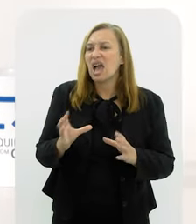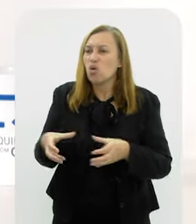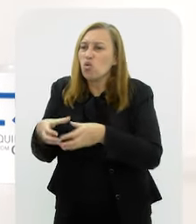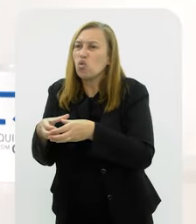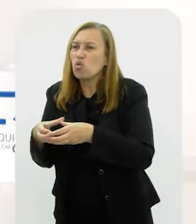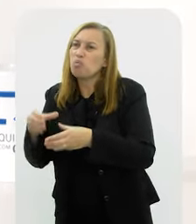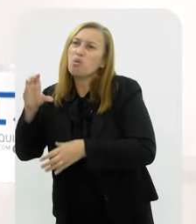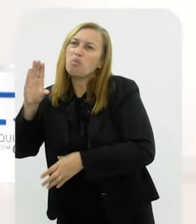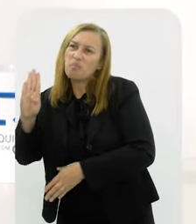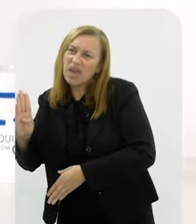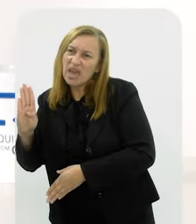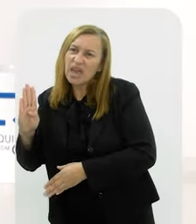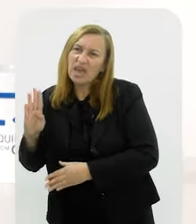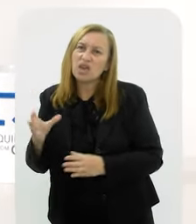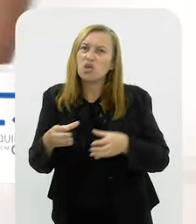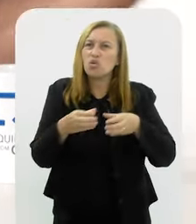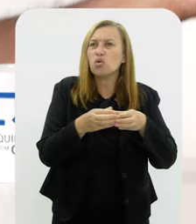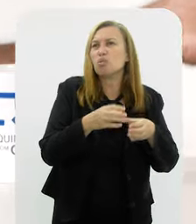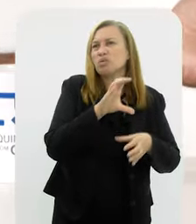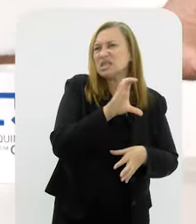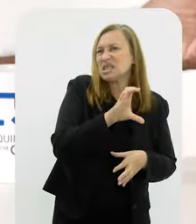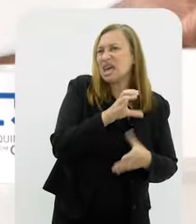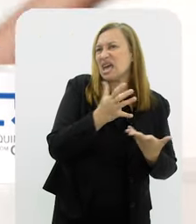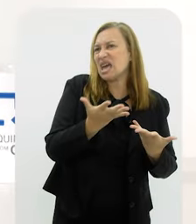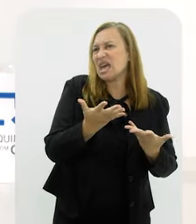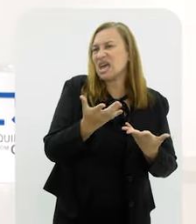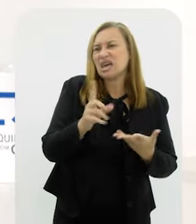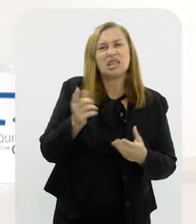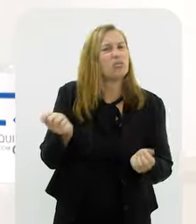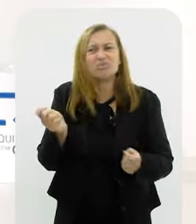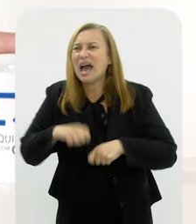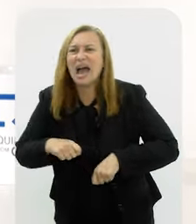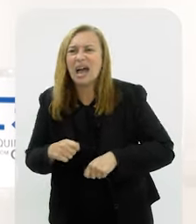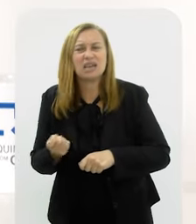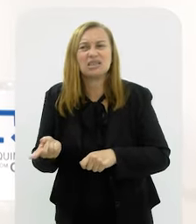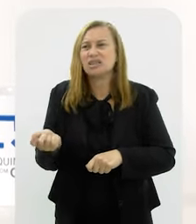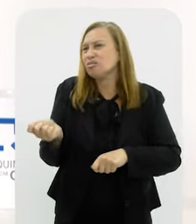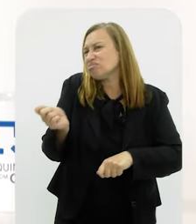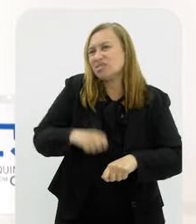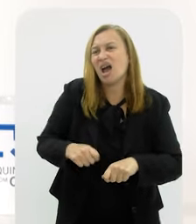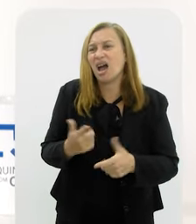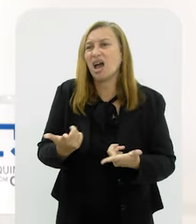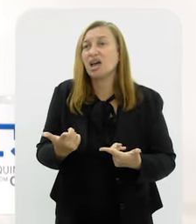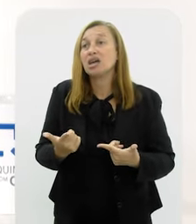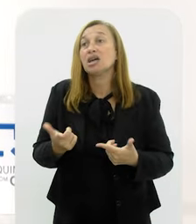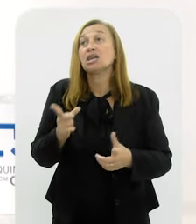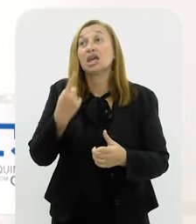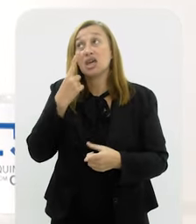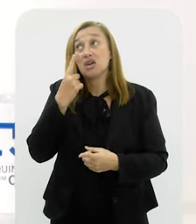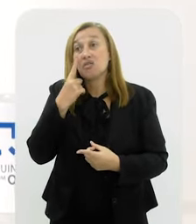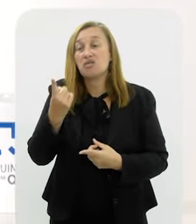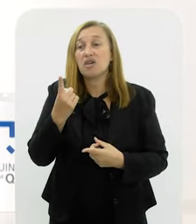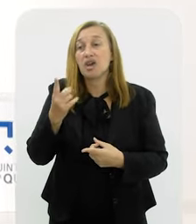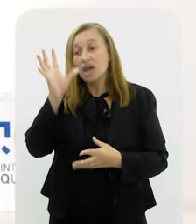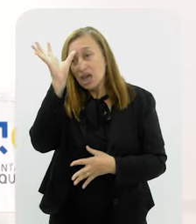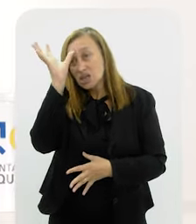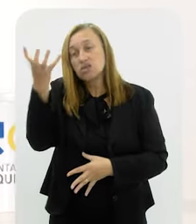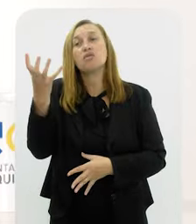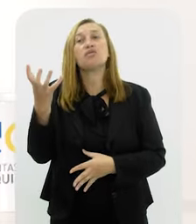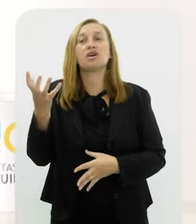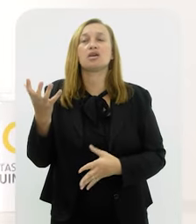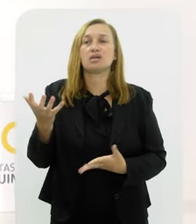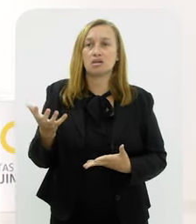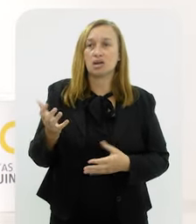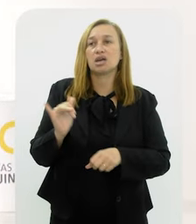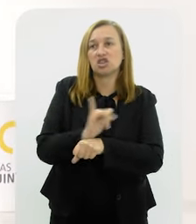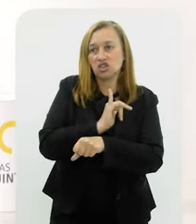e a Série B, e não sei o quê, e vai para... Como é que vai? Não vai dar. Ele falou, não, tem que se achar uma solução.